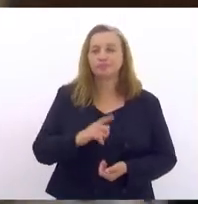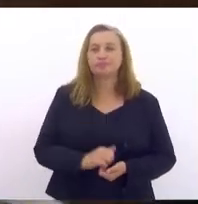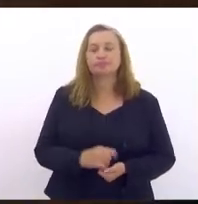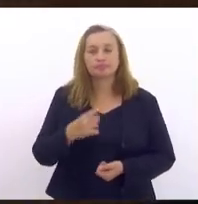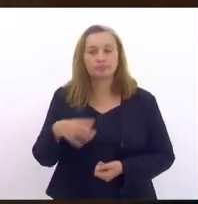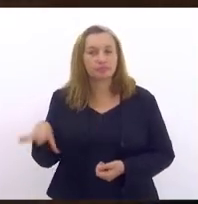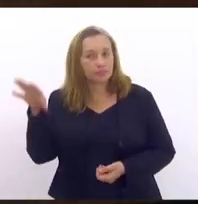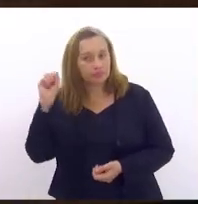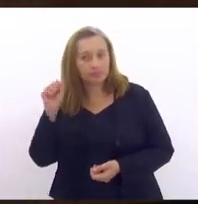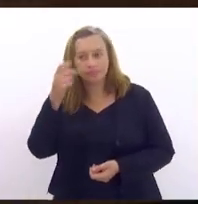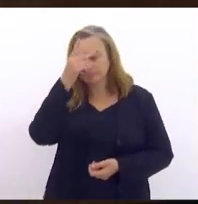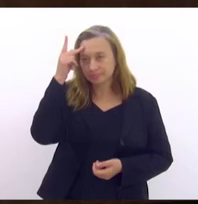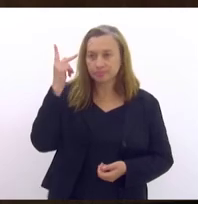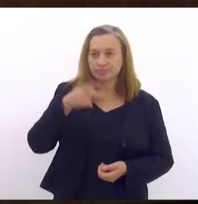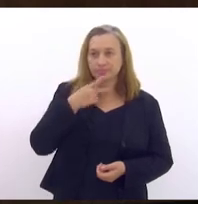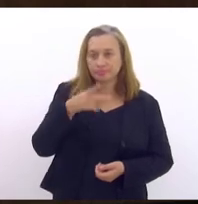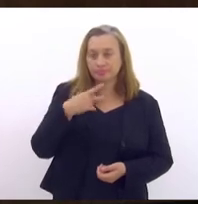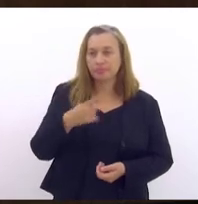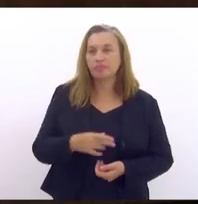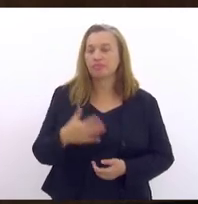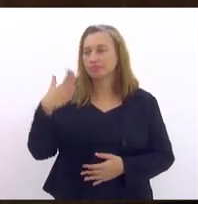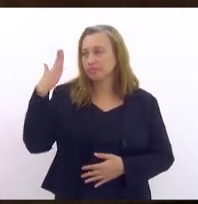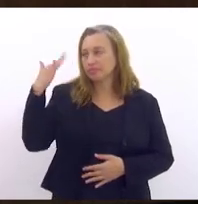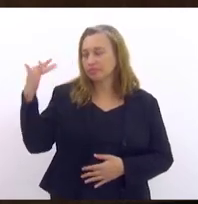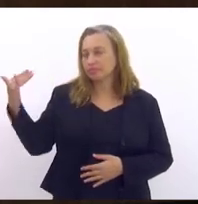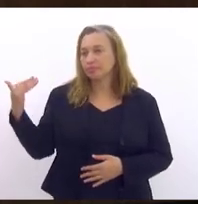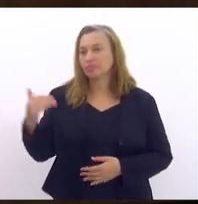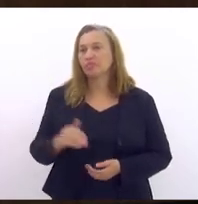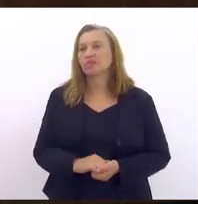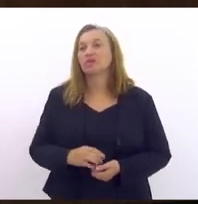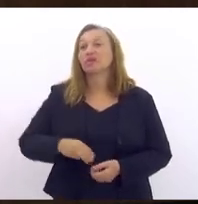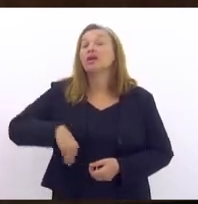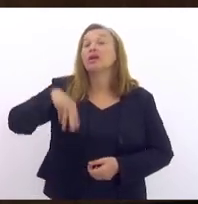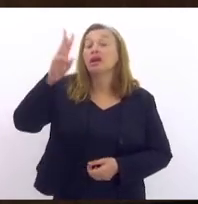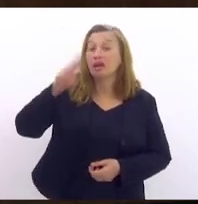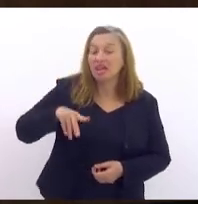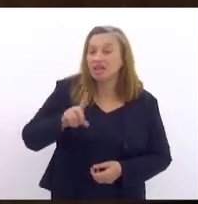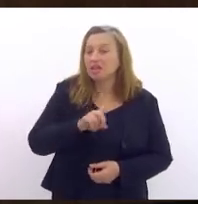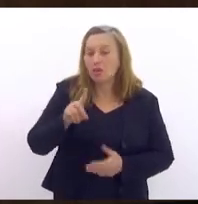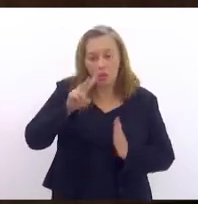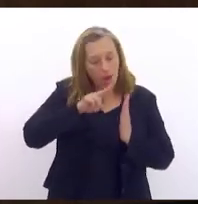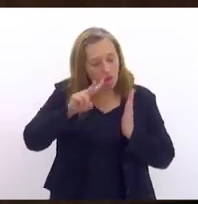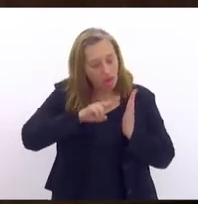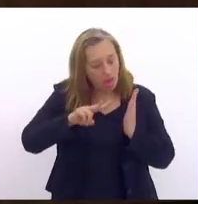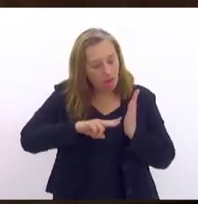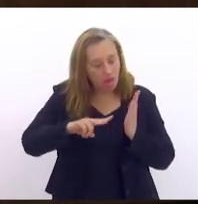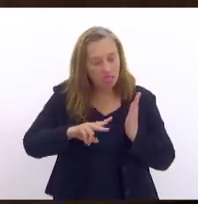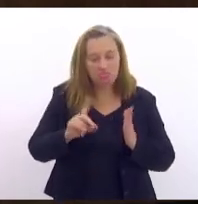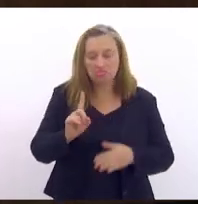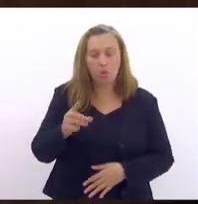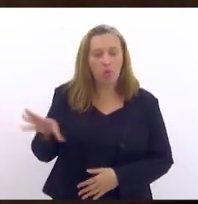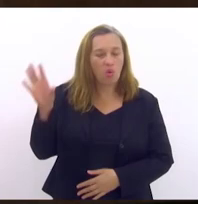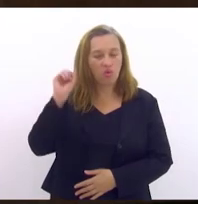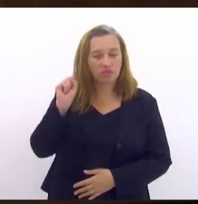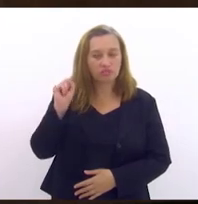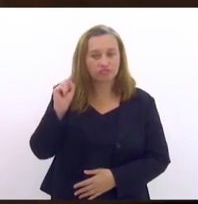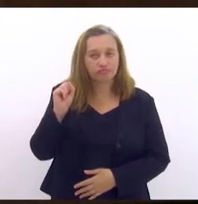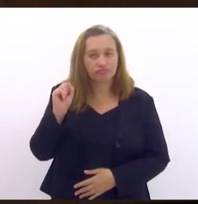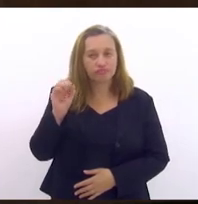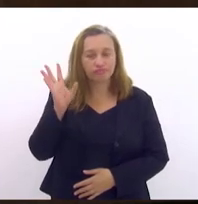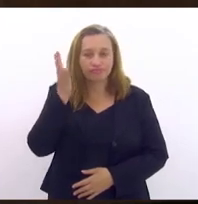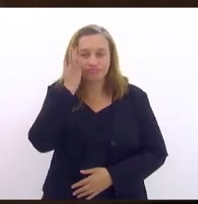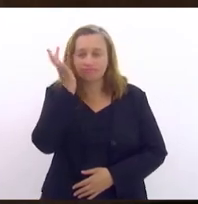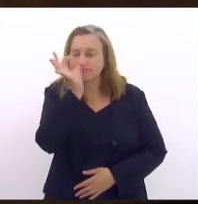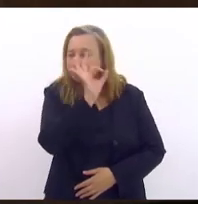dizer, alguém famoso falar, que quem não lê, não ouve, né, não